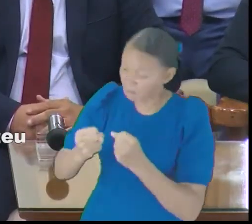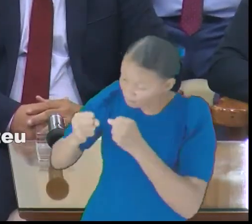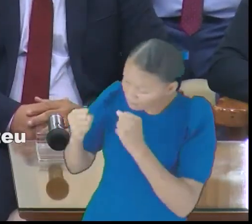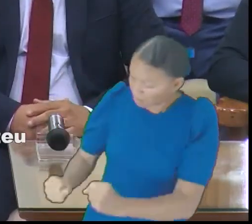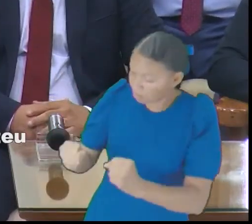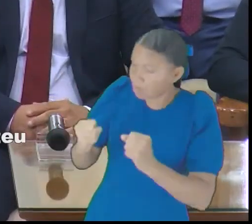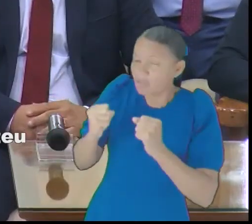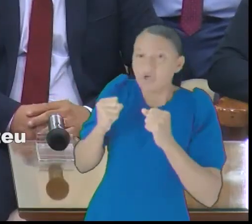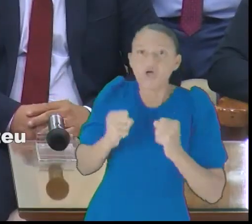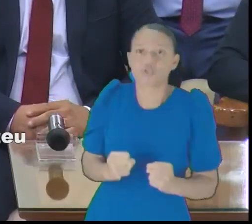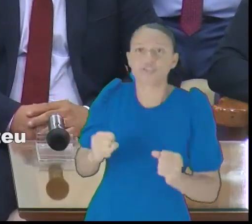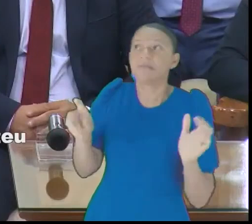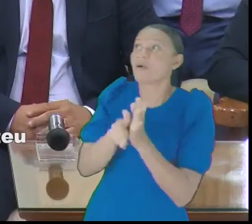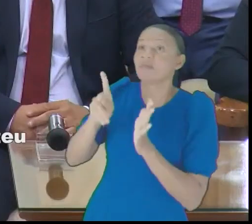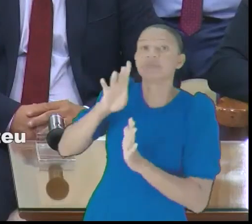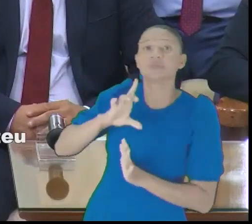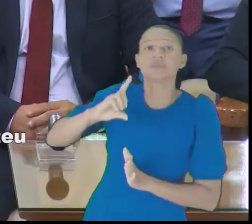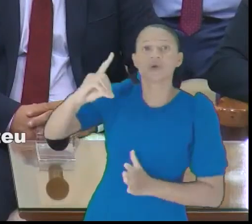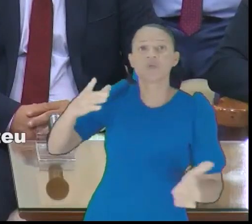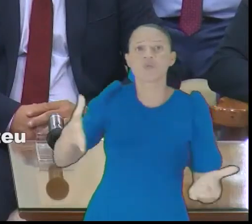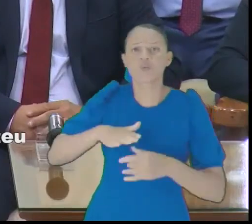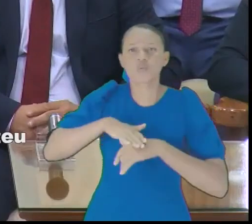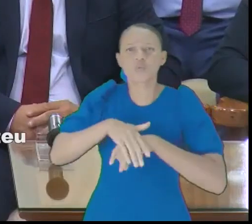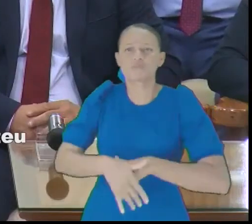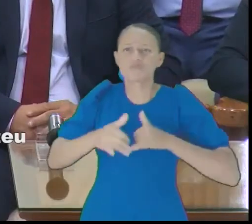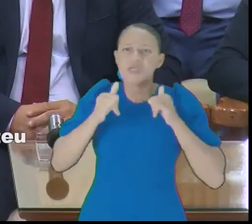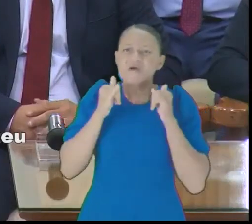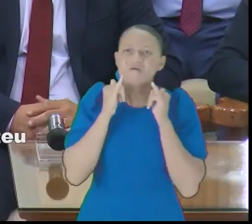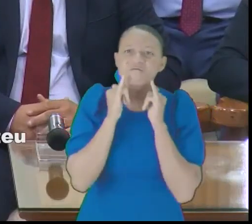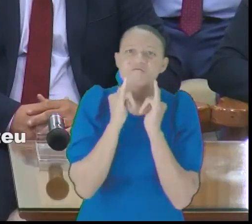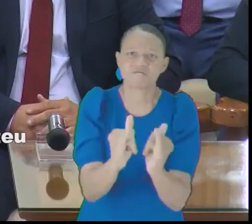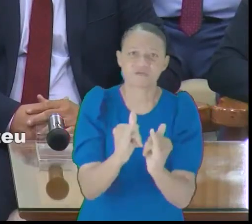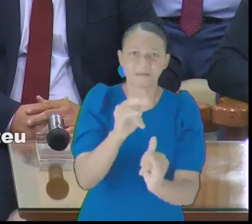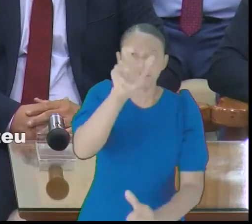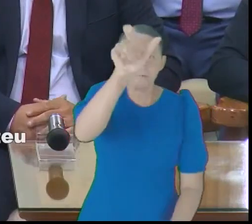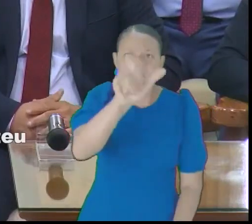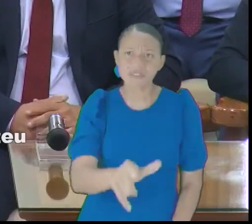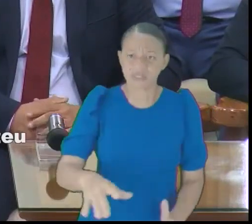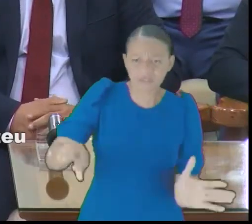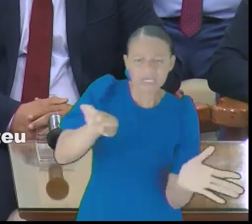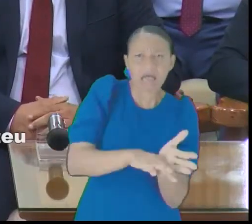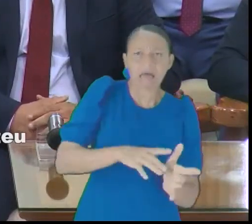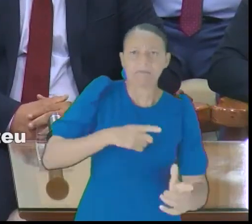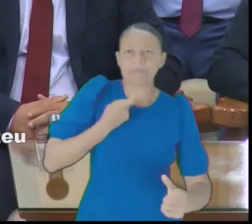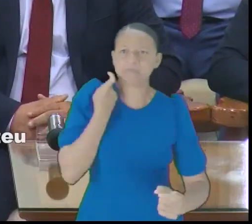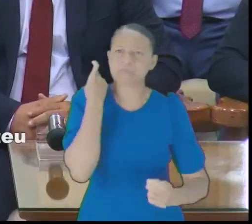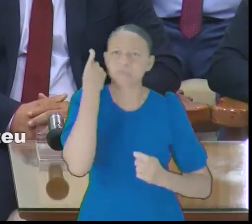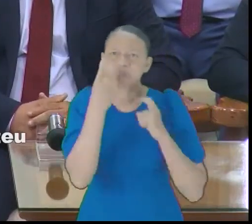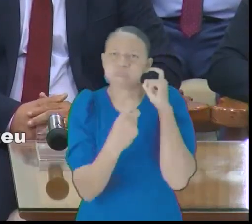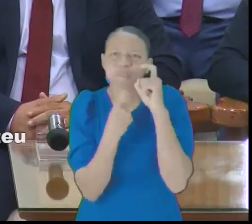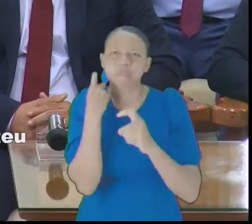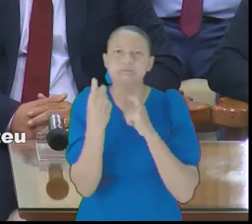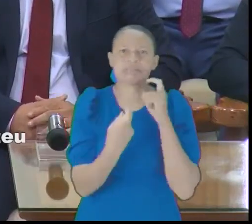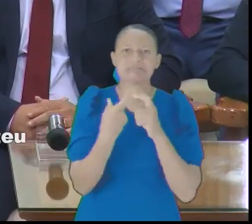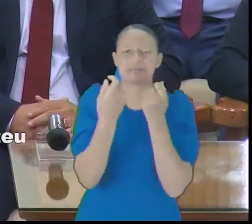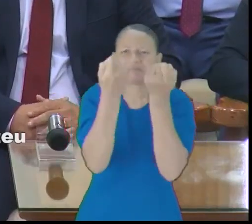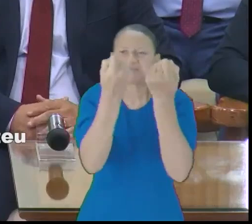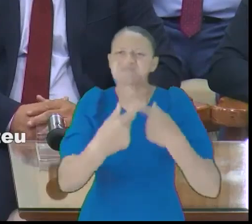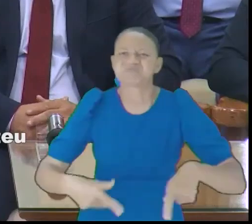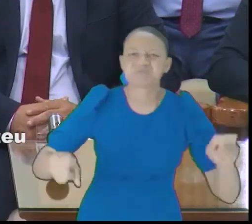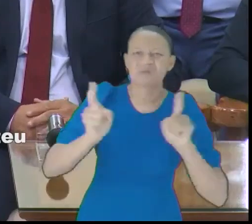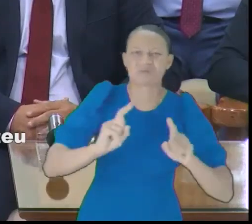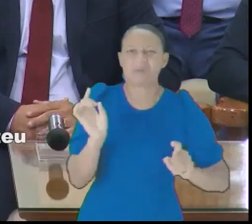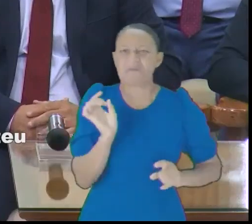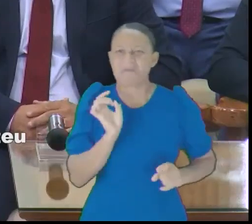de Deus nesta noite, para dizer a alguém que chegou aqui preocupado: Não precisa